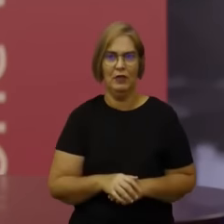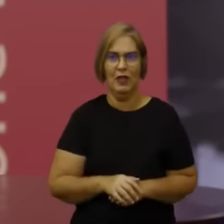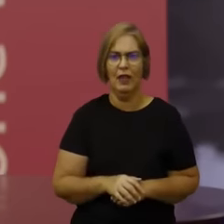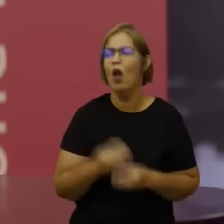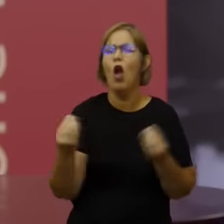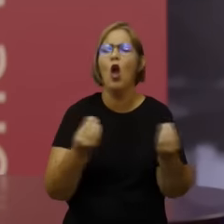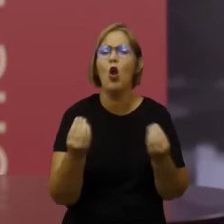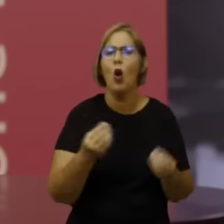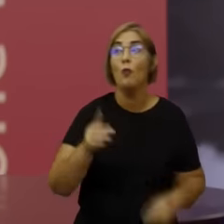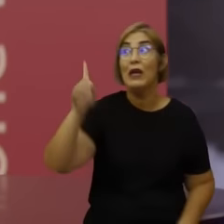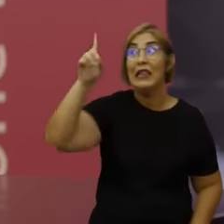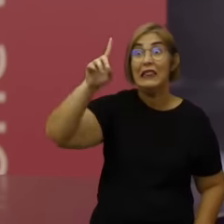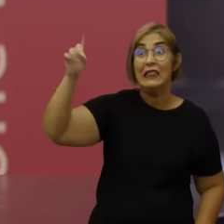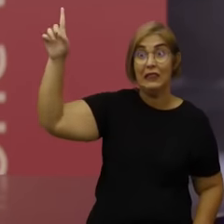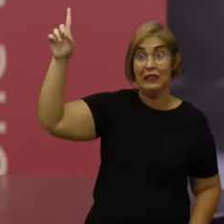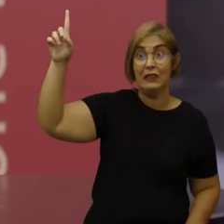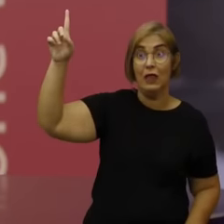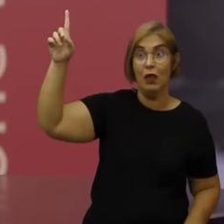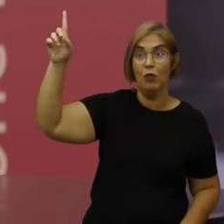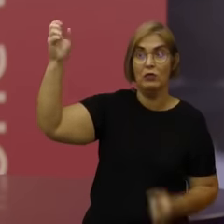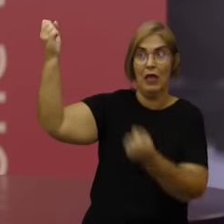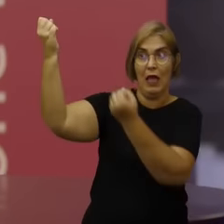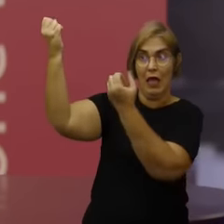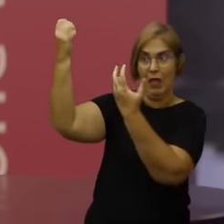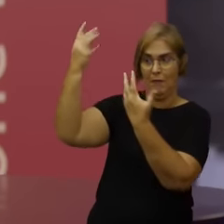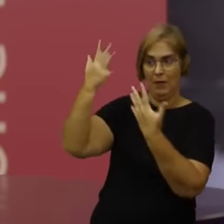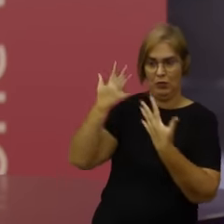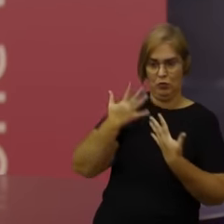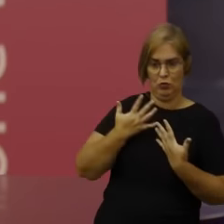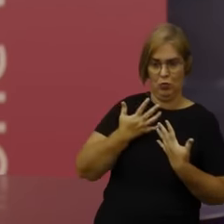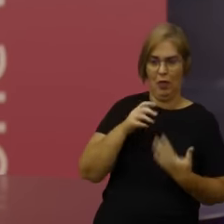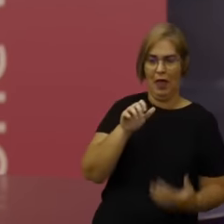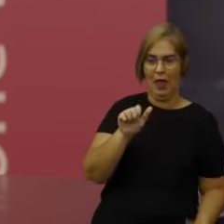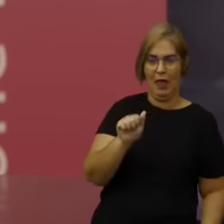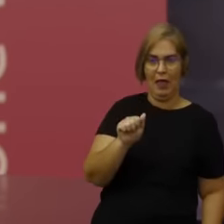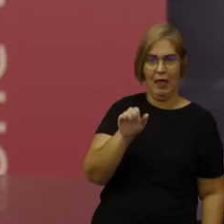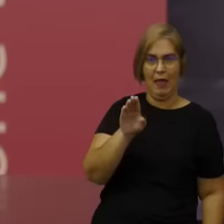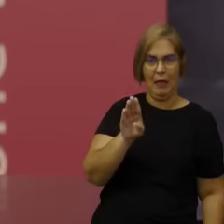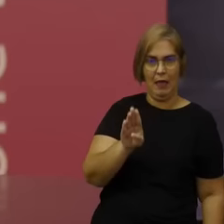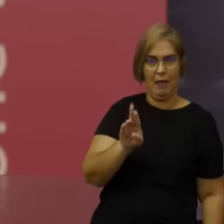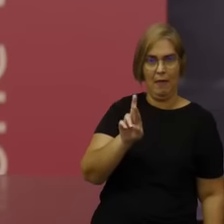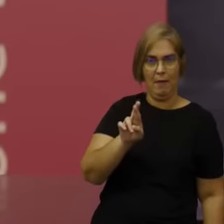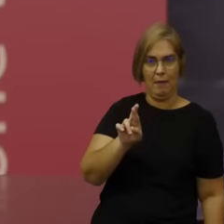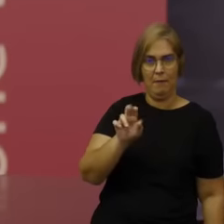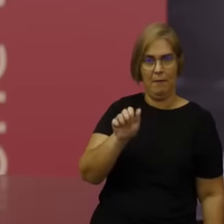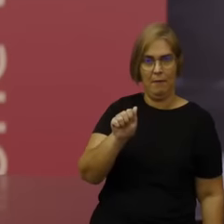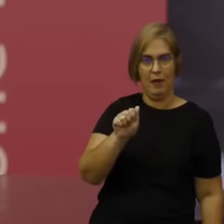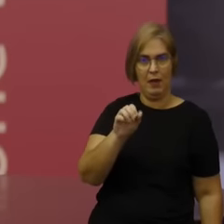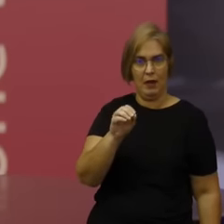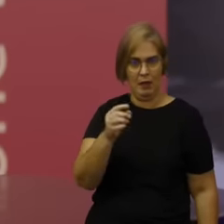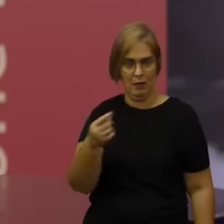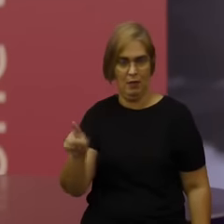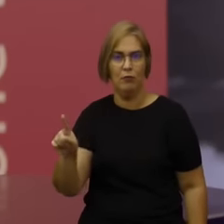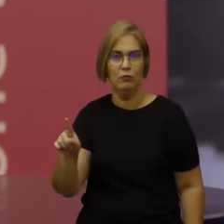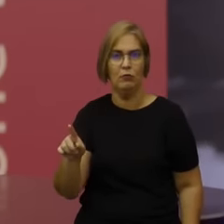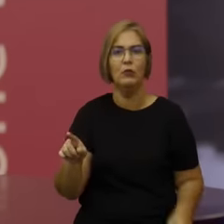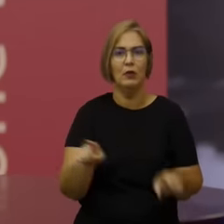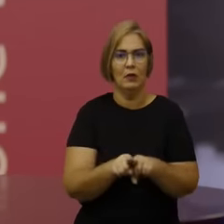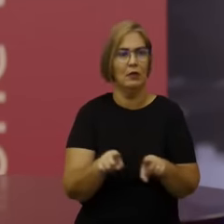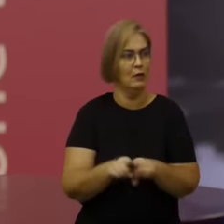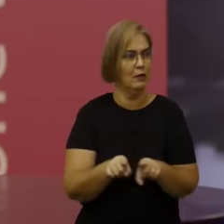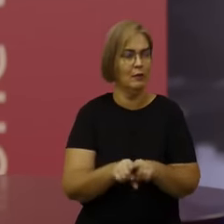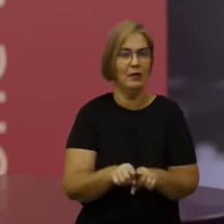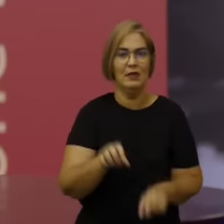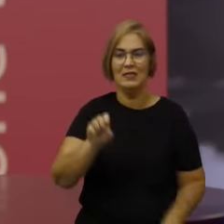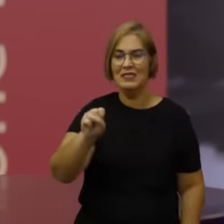de de ter recebido a bênção de Deus de ter tido um filho com uma idade avançadíssima. Inclusive, Sara também, a sua eh a sua